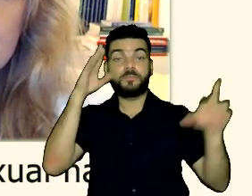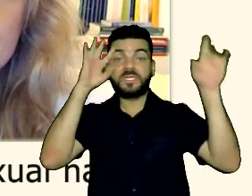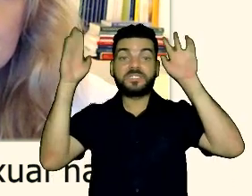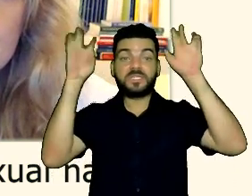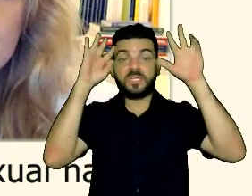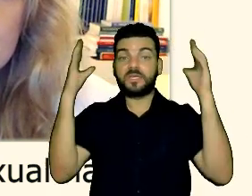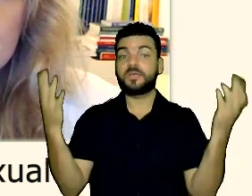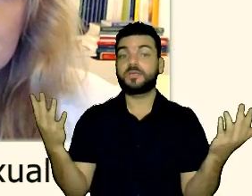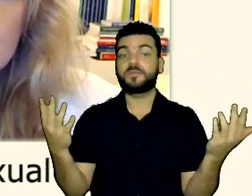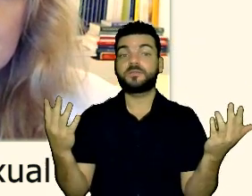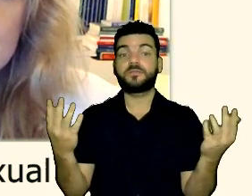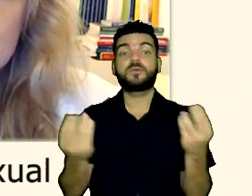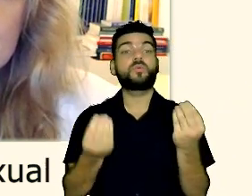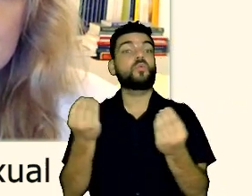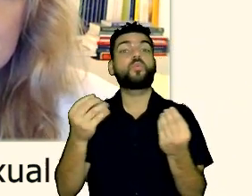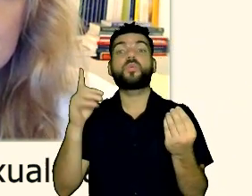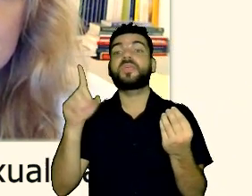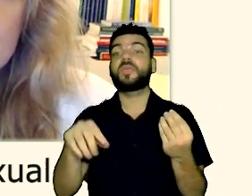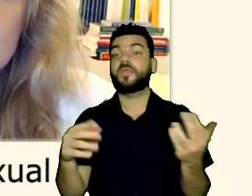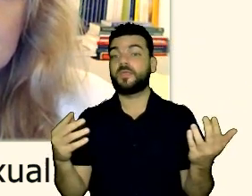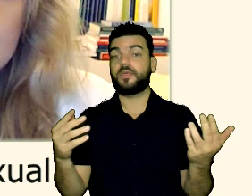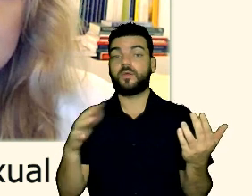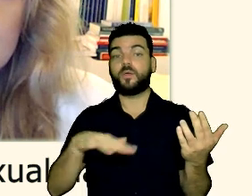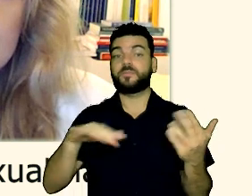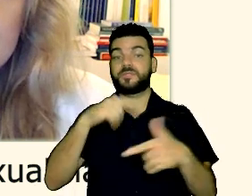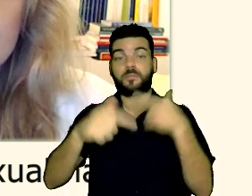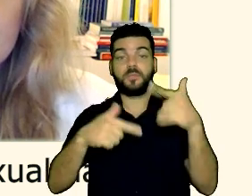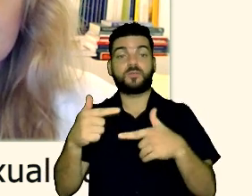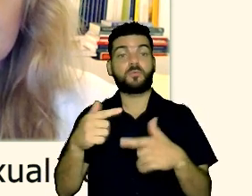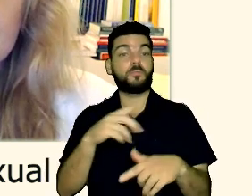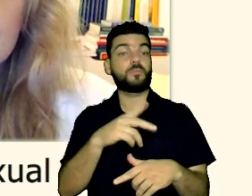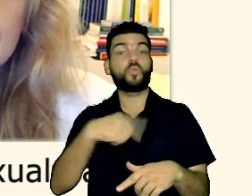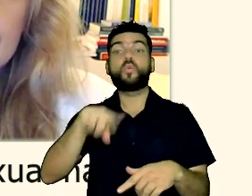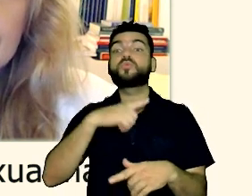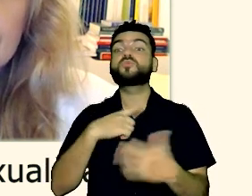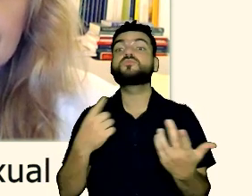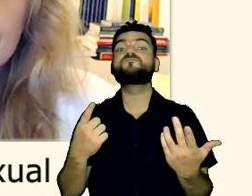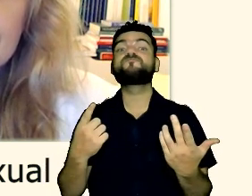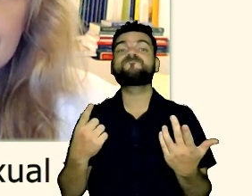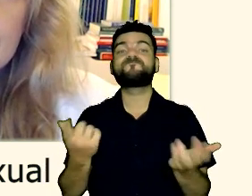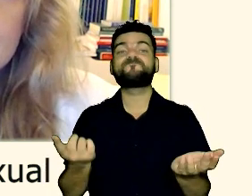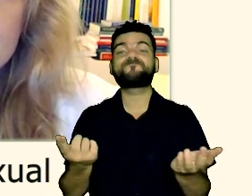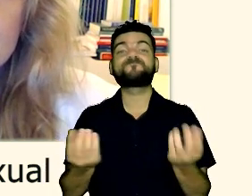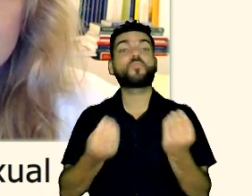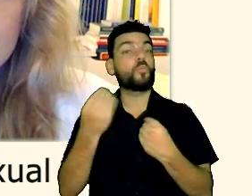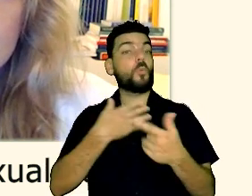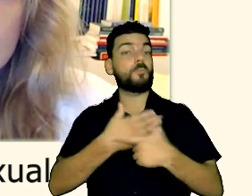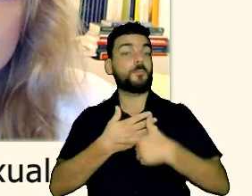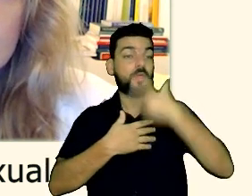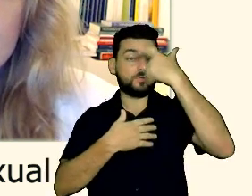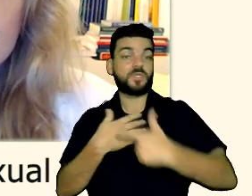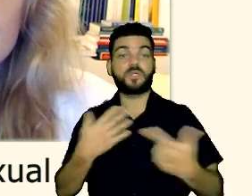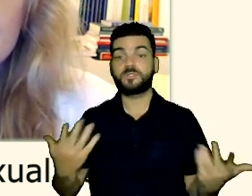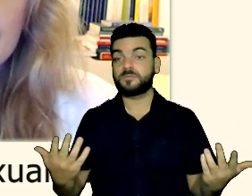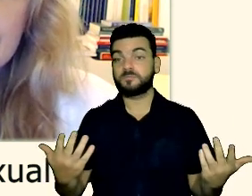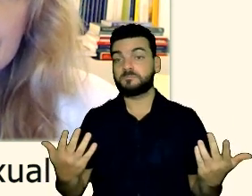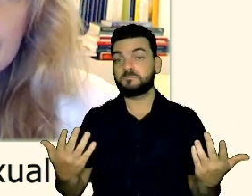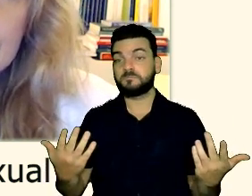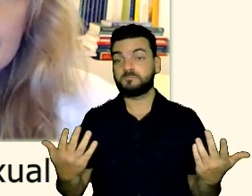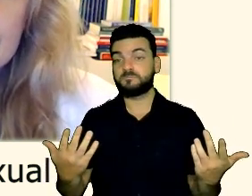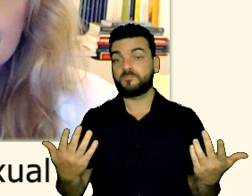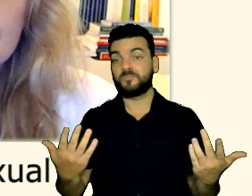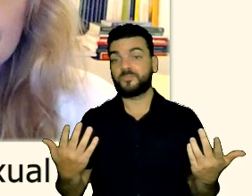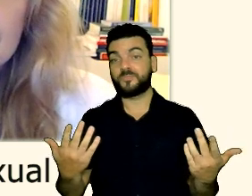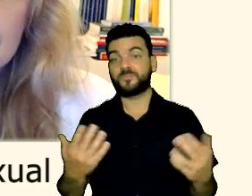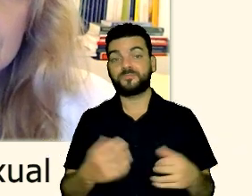E também para que, como eu disse lá no início, todos nós tenhamos a possibilidade de refletir sobre como vem sendo